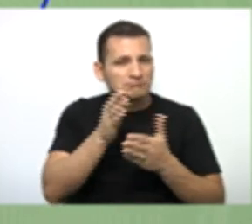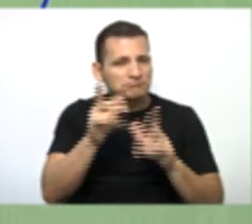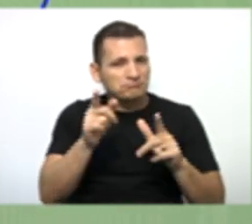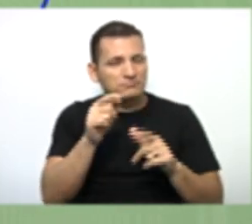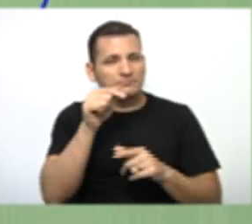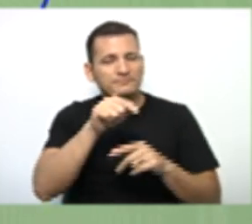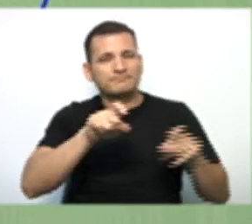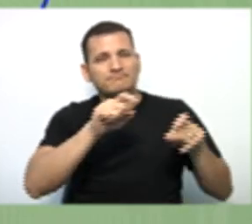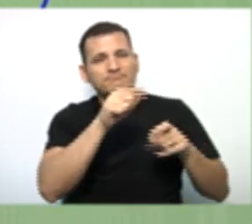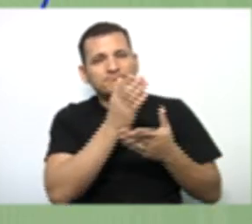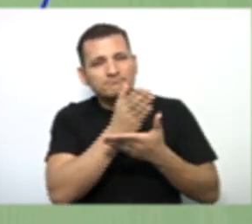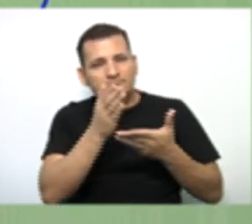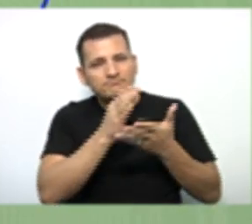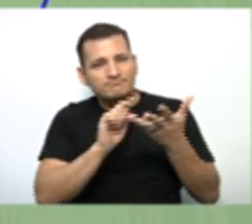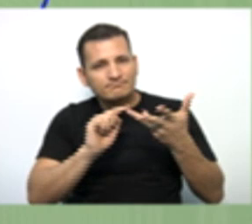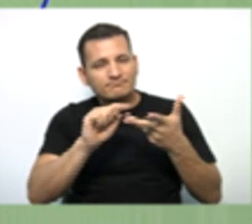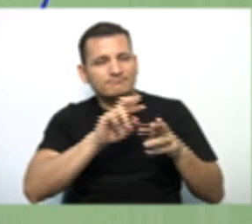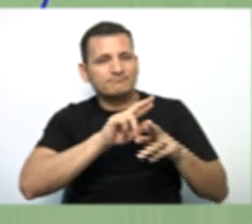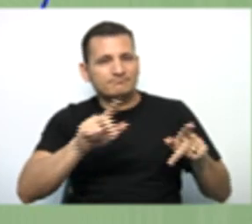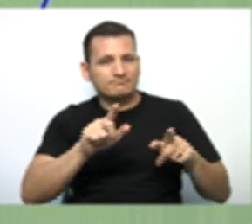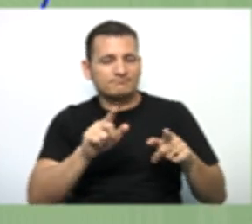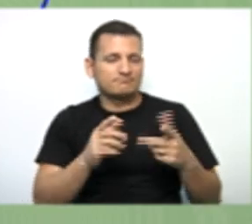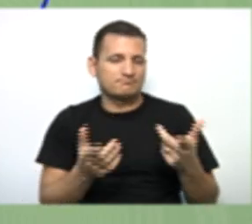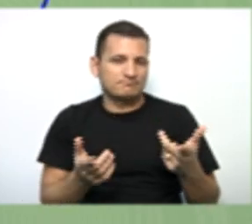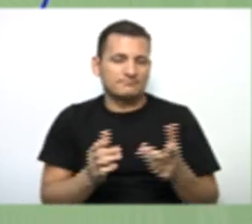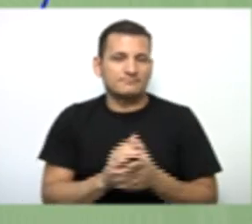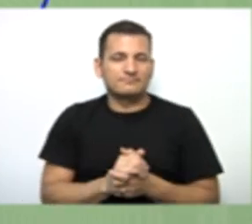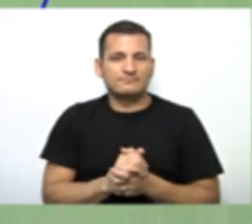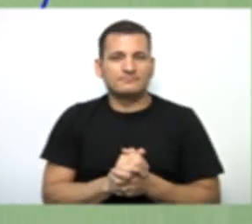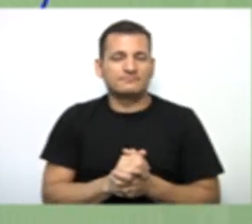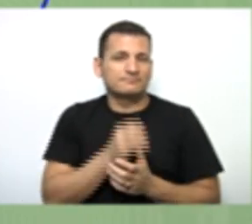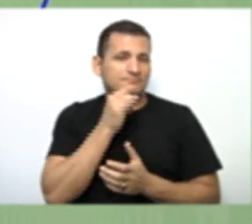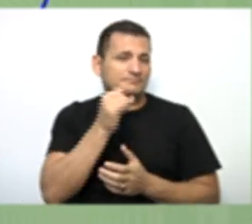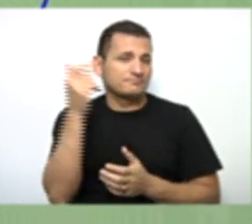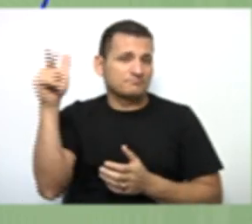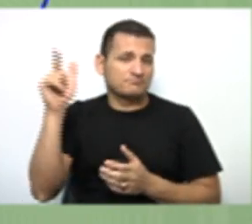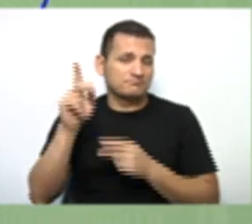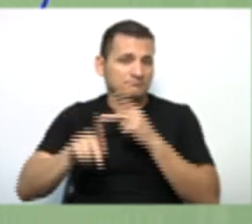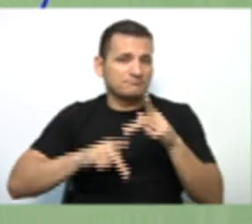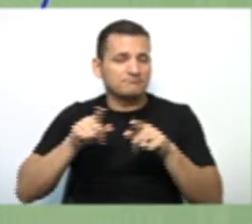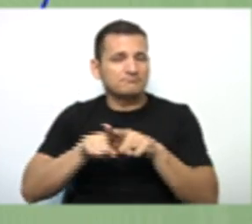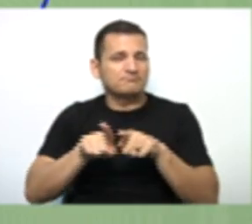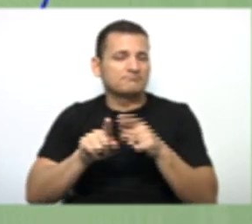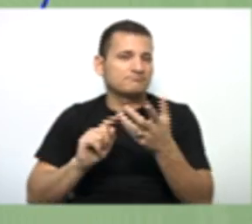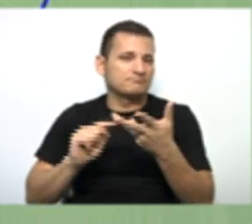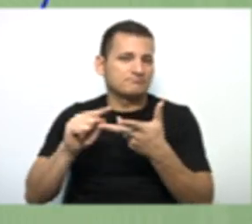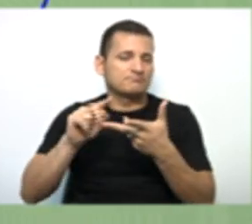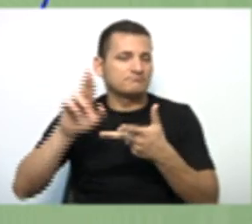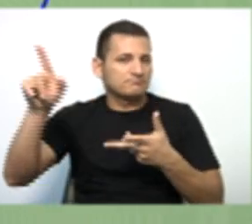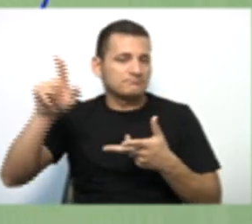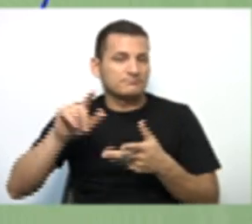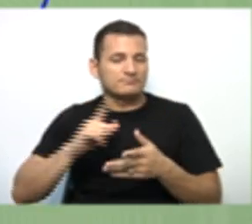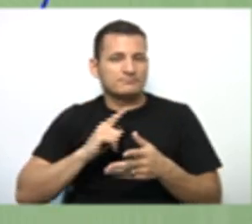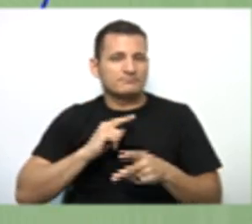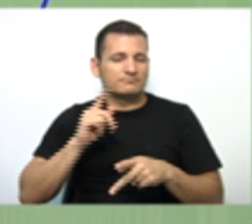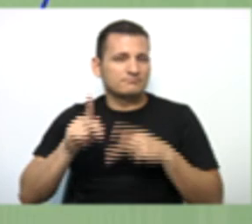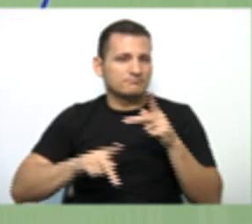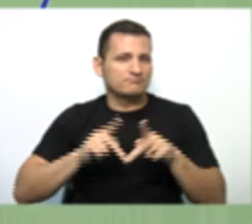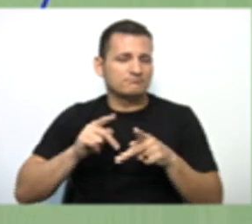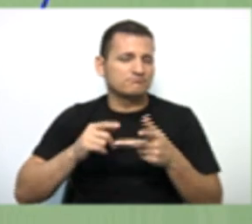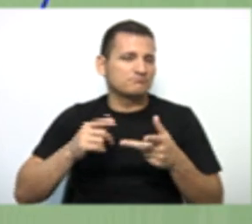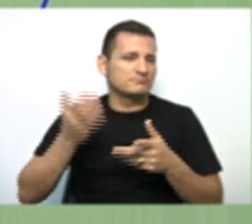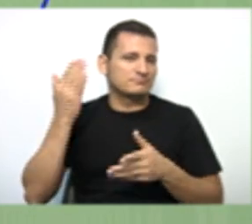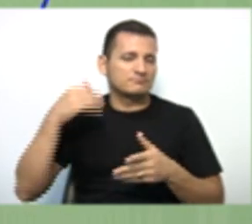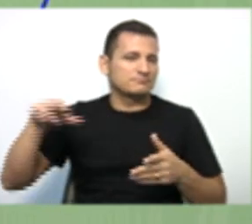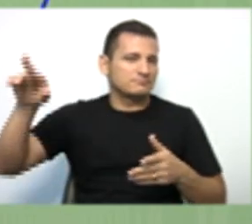computador conta de outra maneira. Acontece. Uma outra civilização conta de outra maneira. Existem civilizações que contavam de outra maneira,